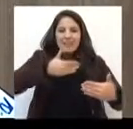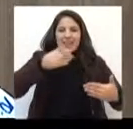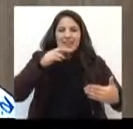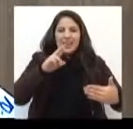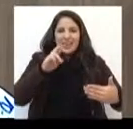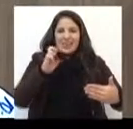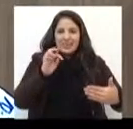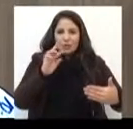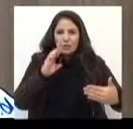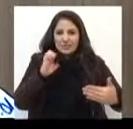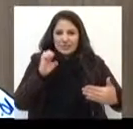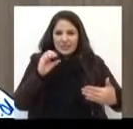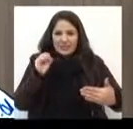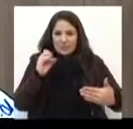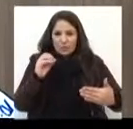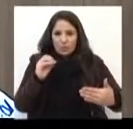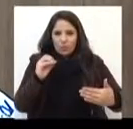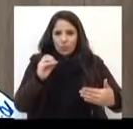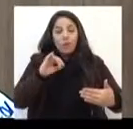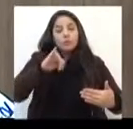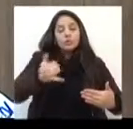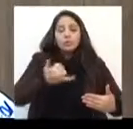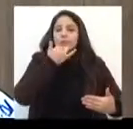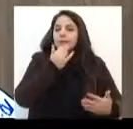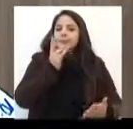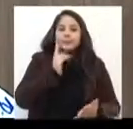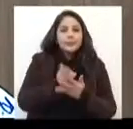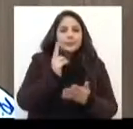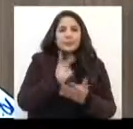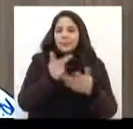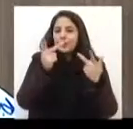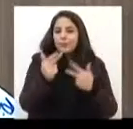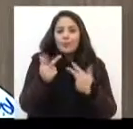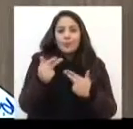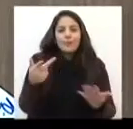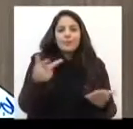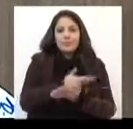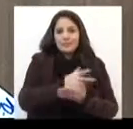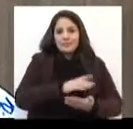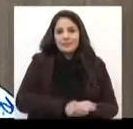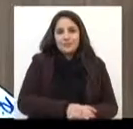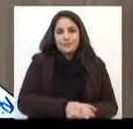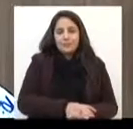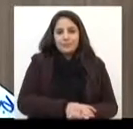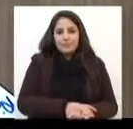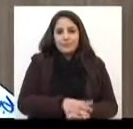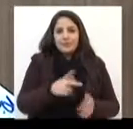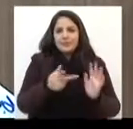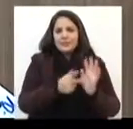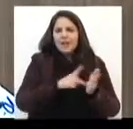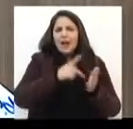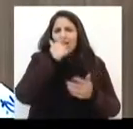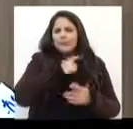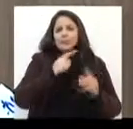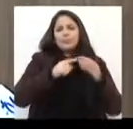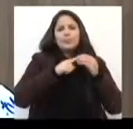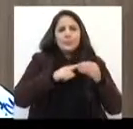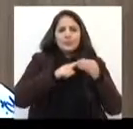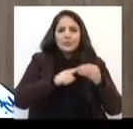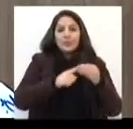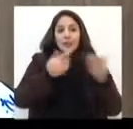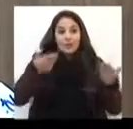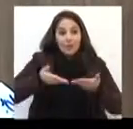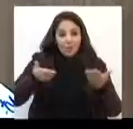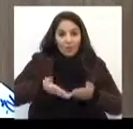país a justificativa e sempre as mesmas situações que ocorrem. Quer dizer, eu acho que prioridade